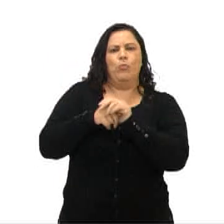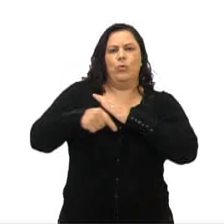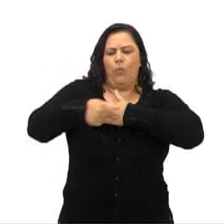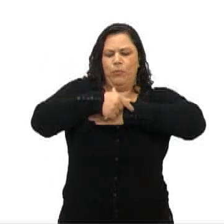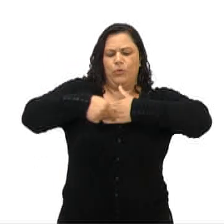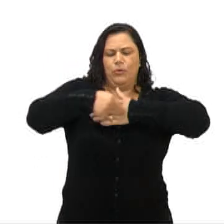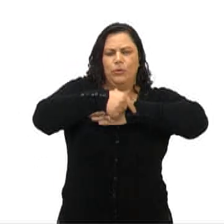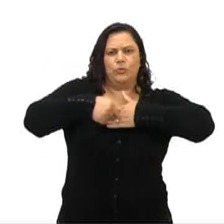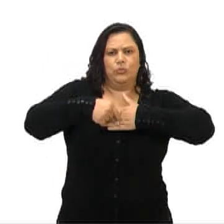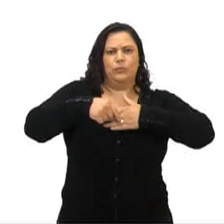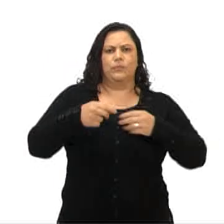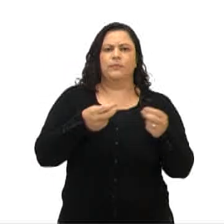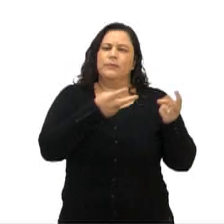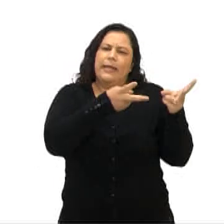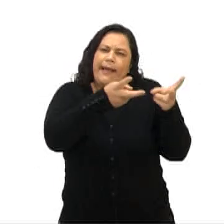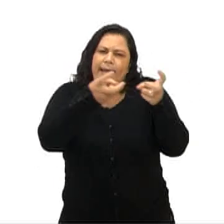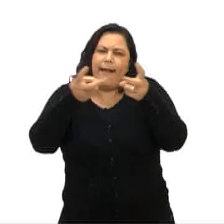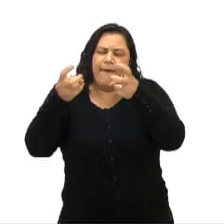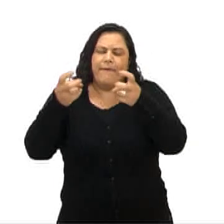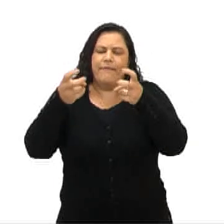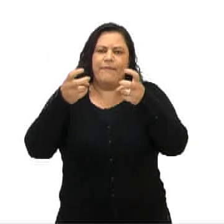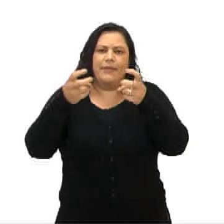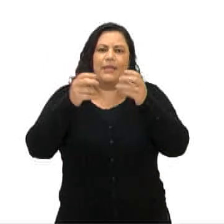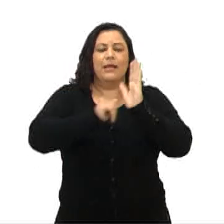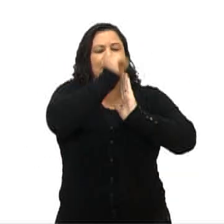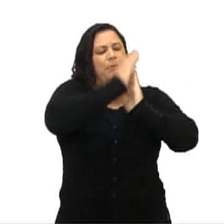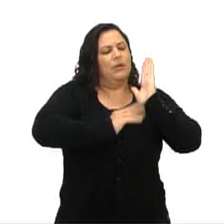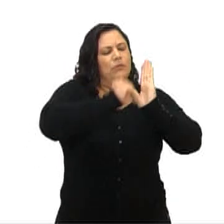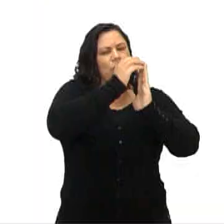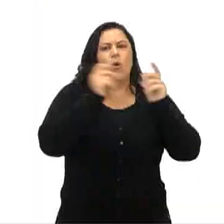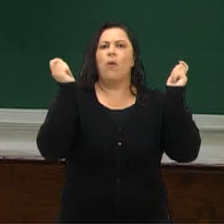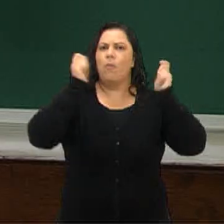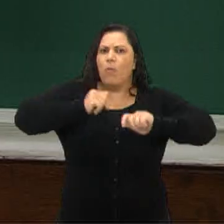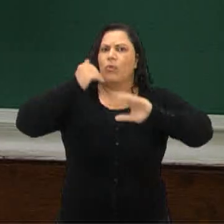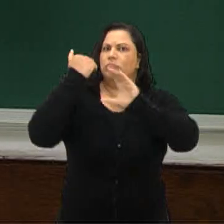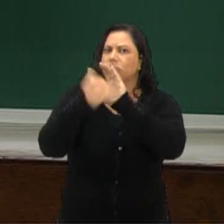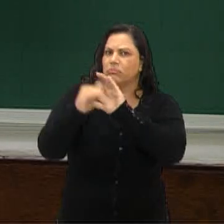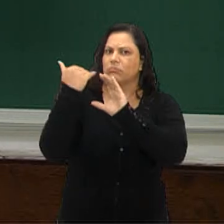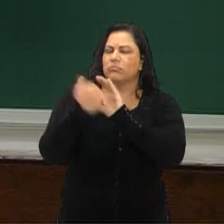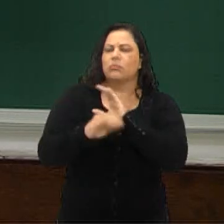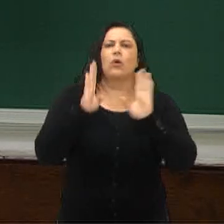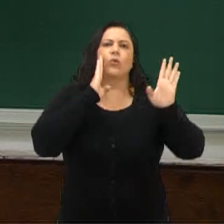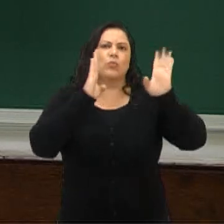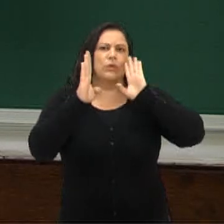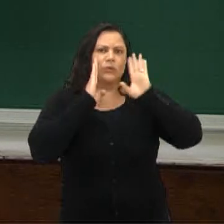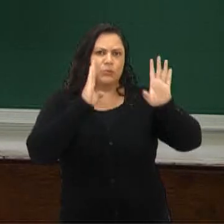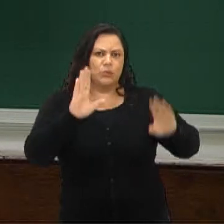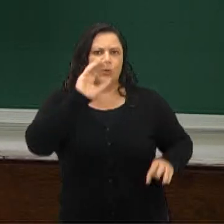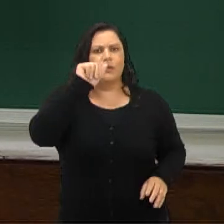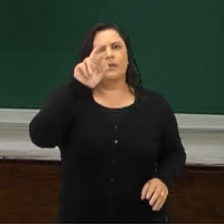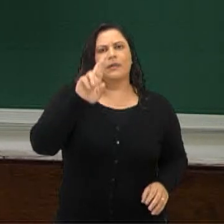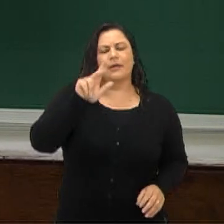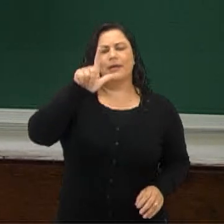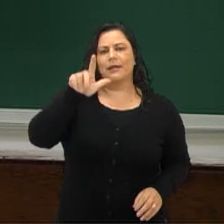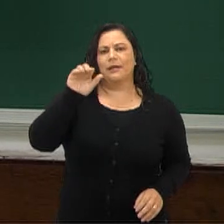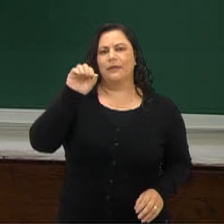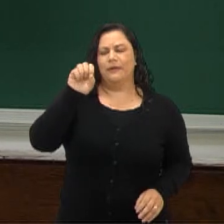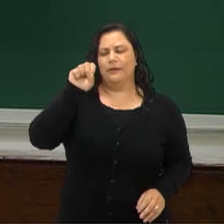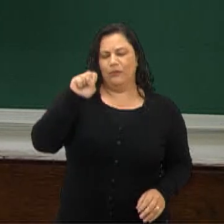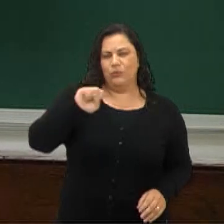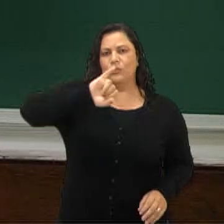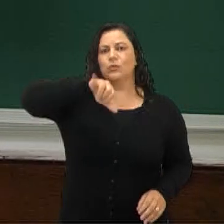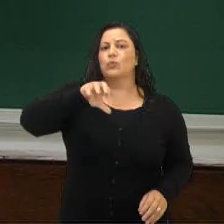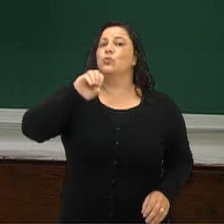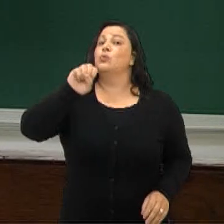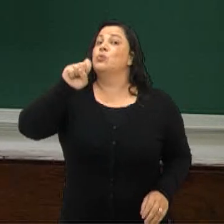obras estudadas e envie a seu professor. Tá? Pode enviar para mim, tá? No Facebook é o Carlos José, me procure lá, Carlos José, vai ter uma pessoa